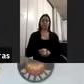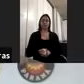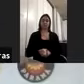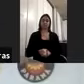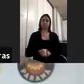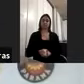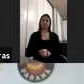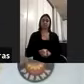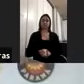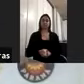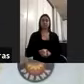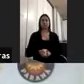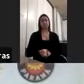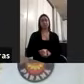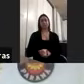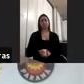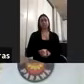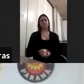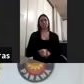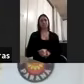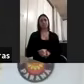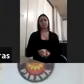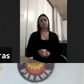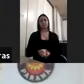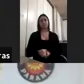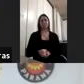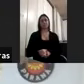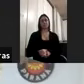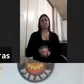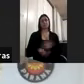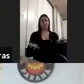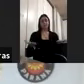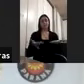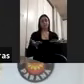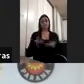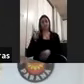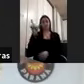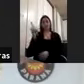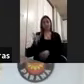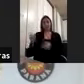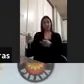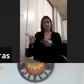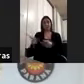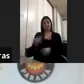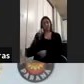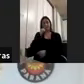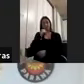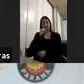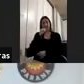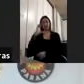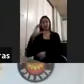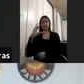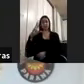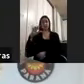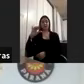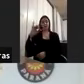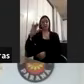E hoje nós temos a Cris. A Cris é mais uma guerreira, mais uma esposa que está lá dando apoio